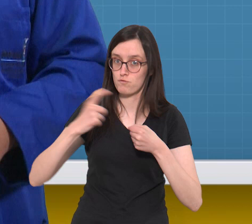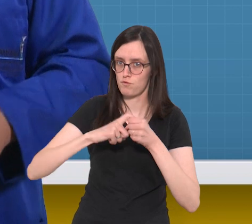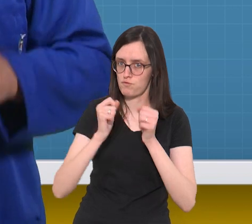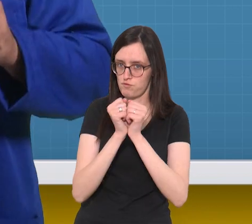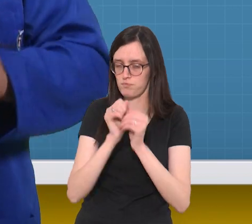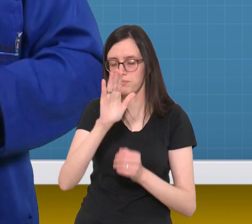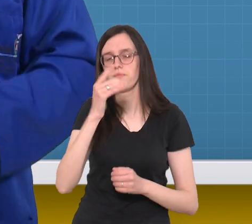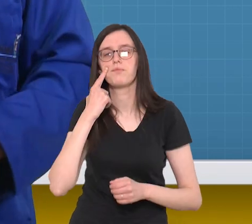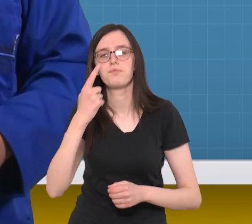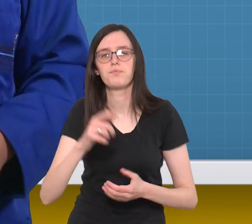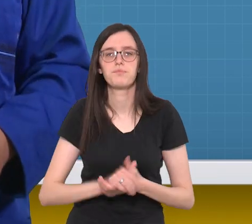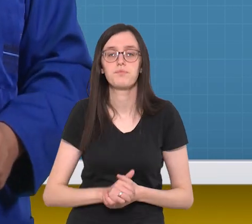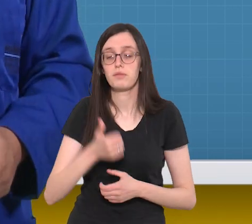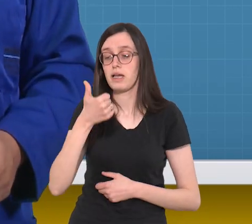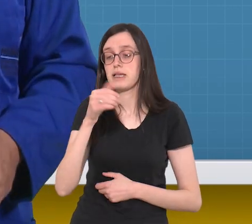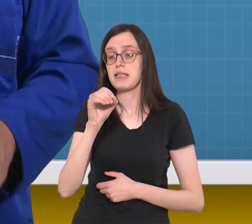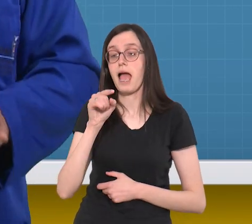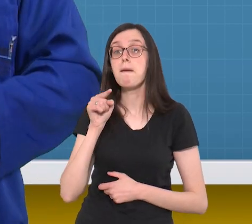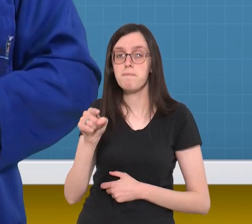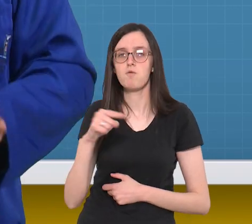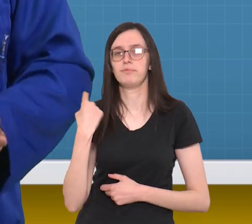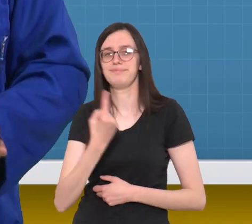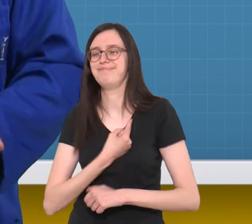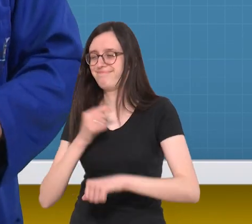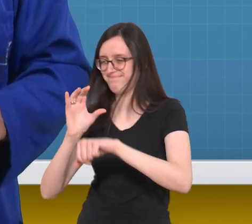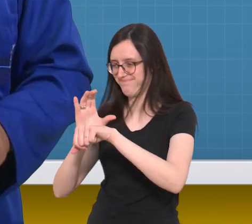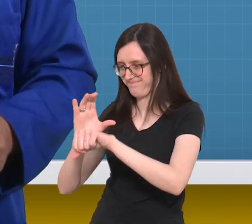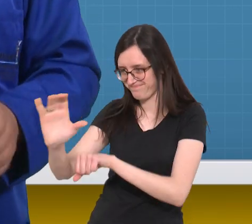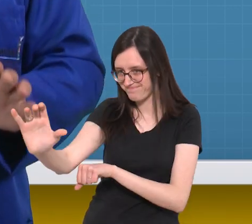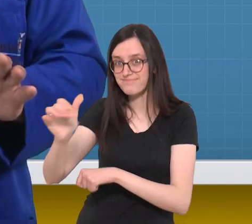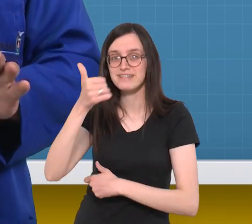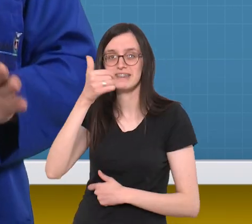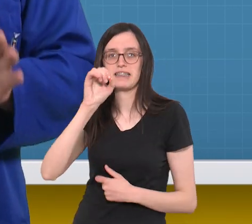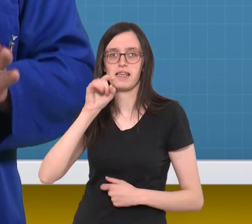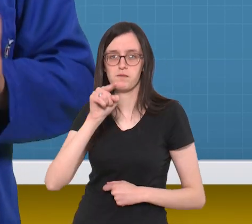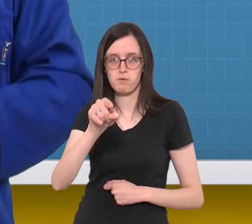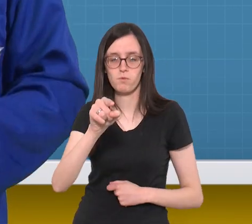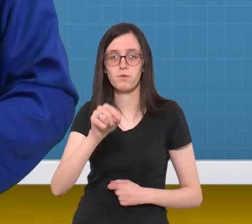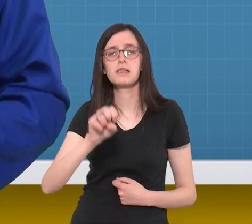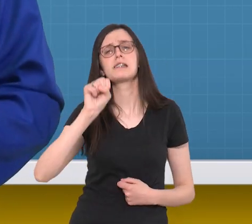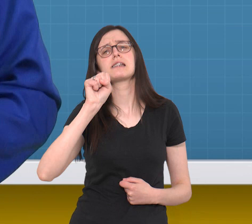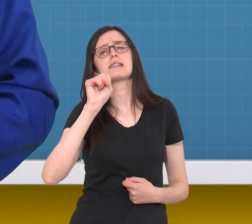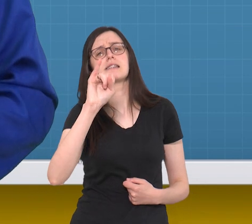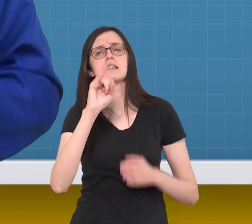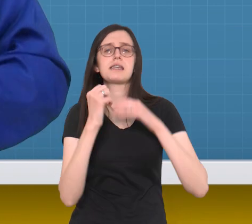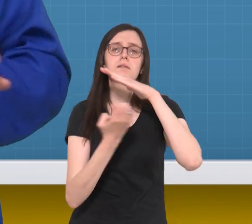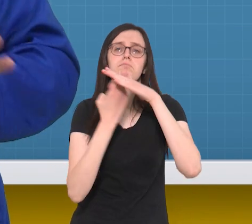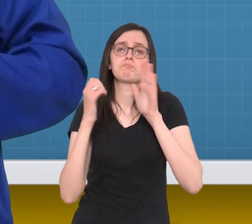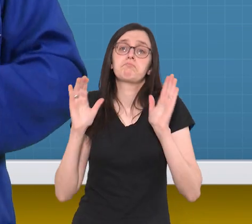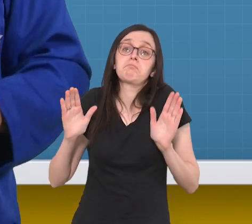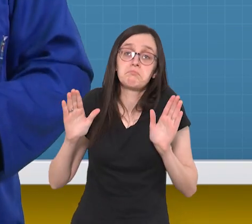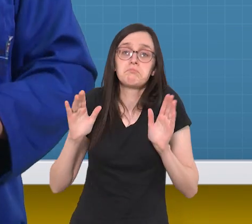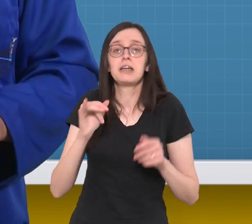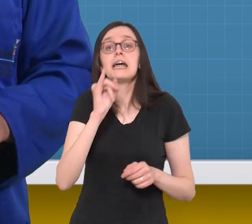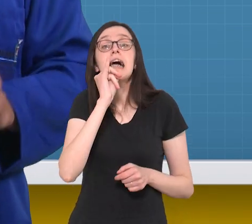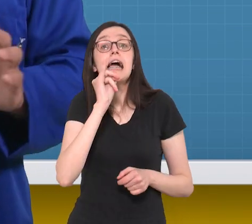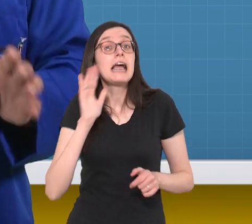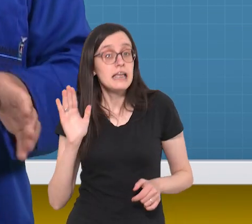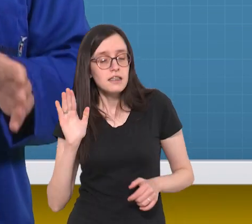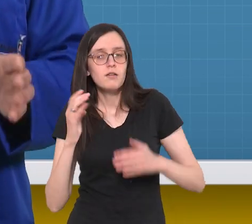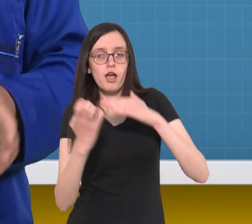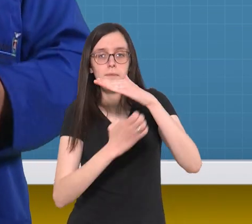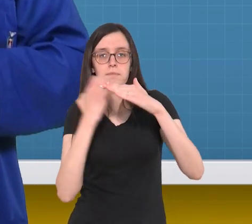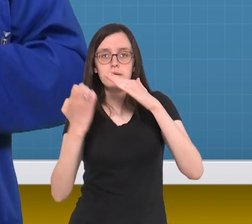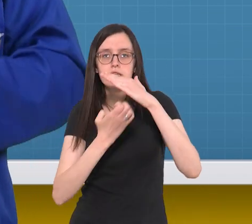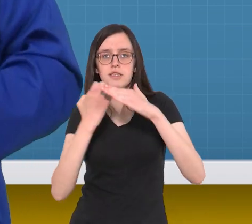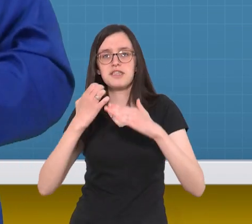sócios nisso. Então, 10 mil reais vamos investir. Se a empresa, por exemplo, a